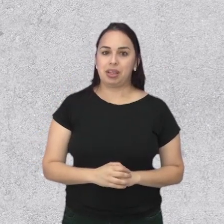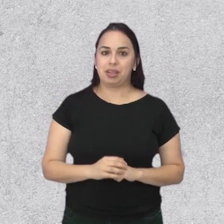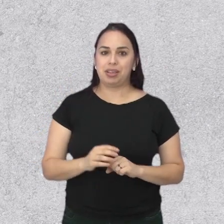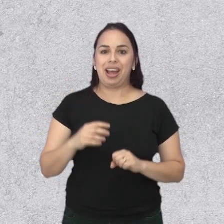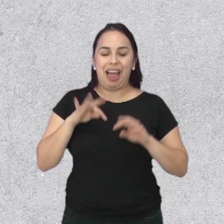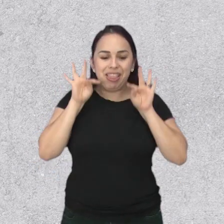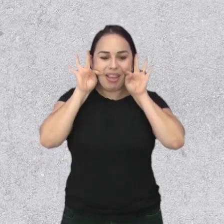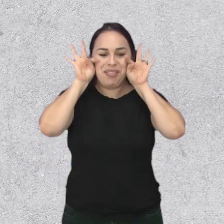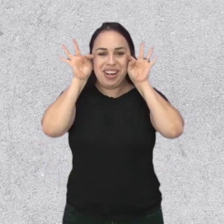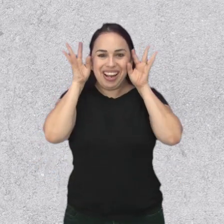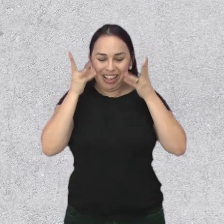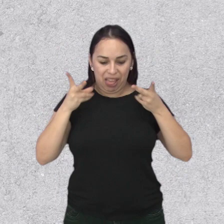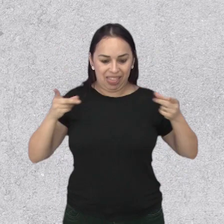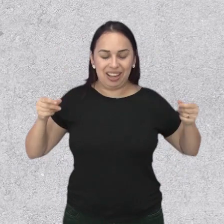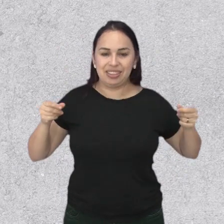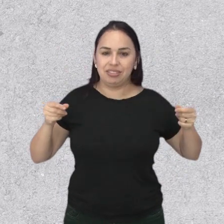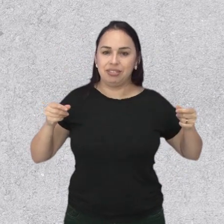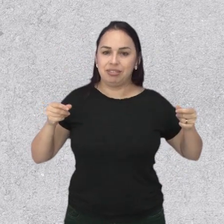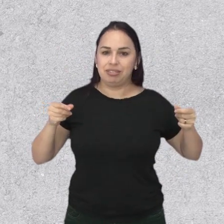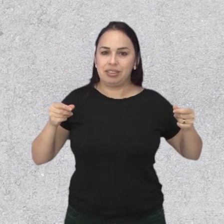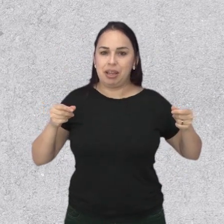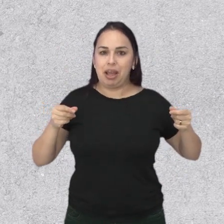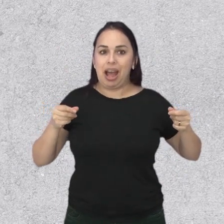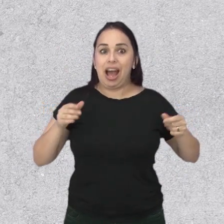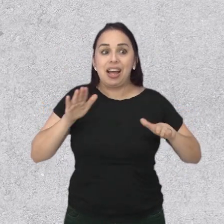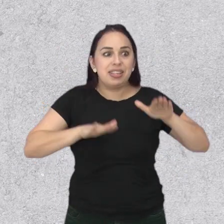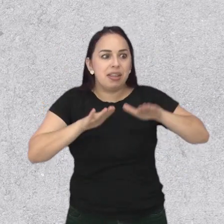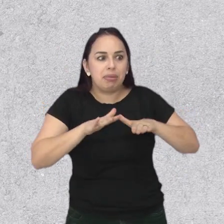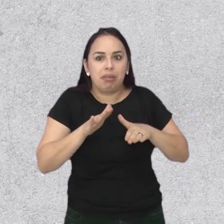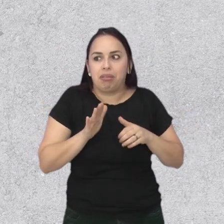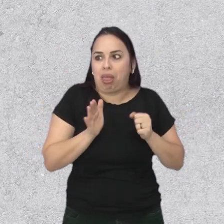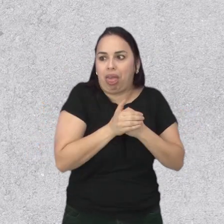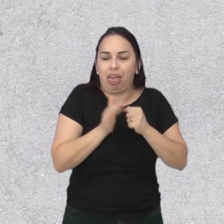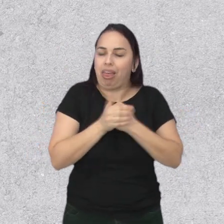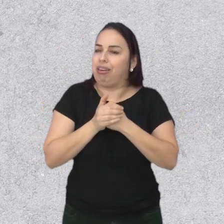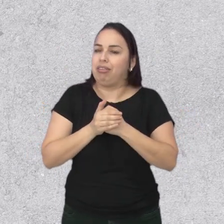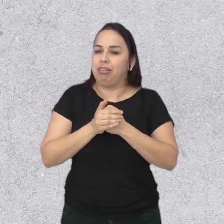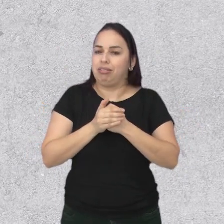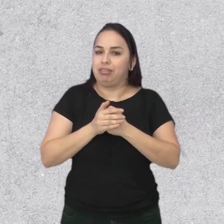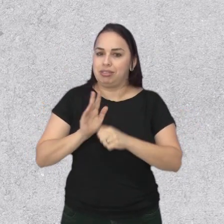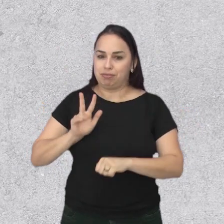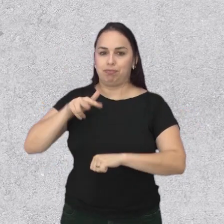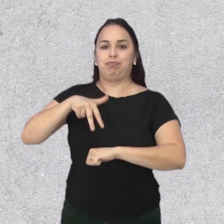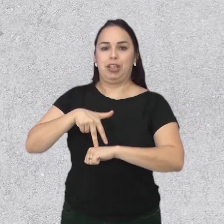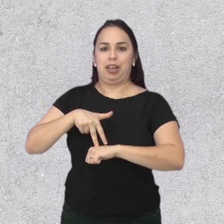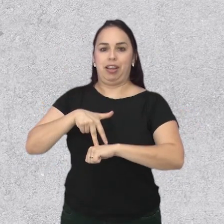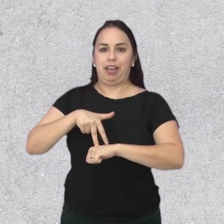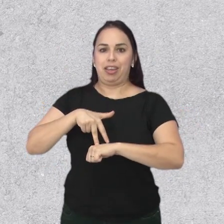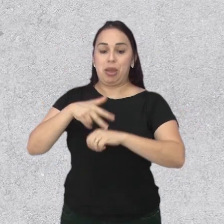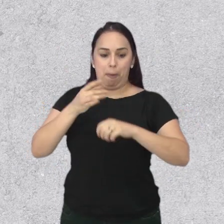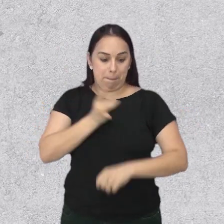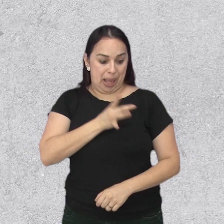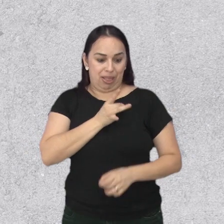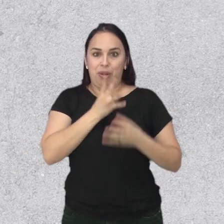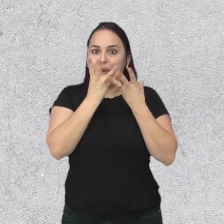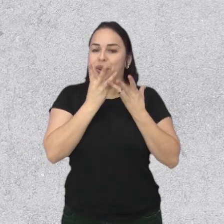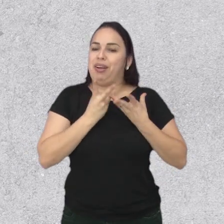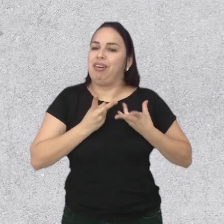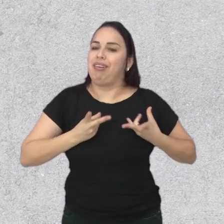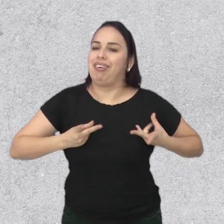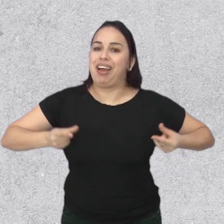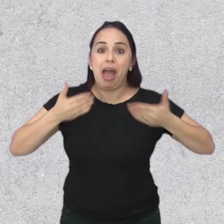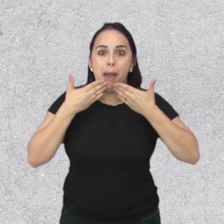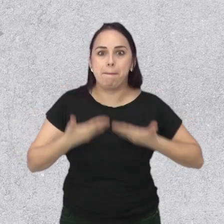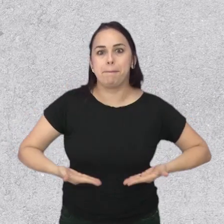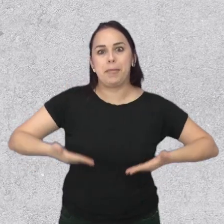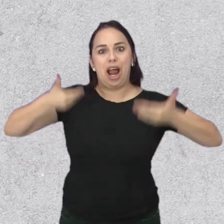exercício para vencer a timidez. Mesmo quem fica querendo parecer invisível, acaba descobrindo que dá para vencer o medo. E olha, vencer o